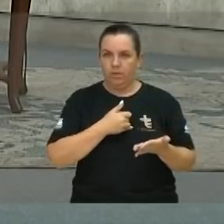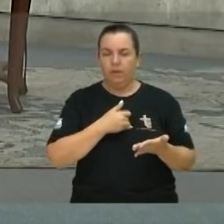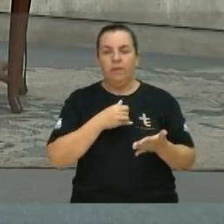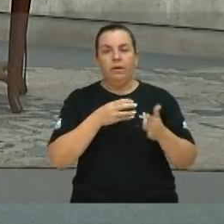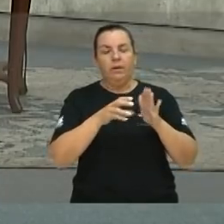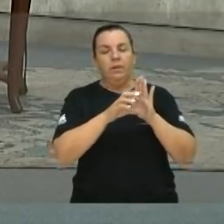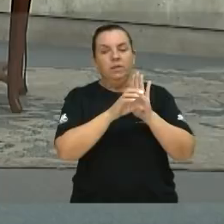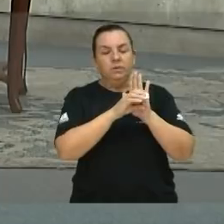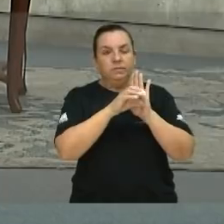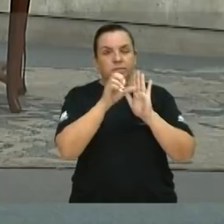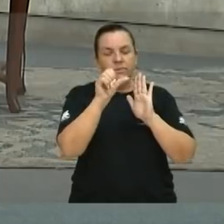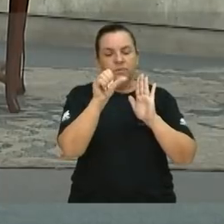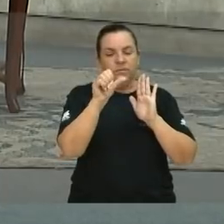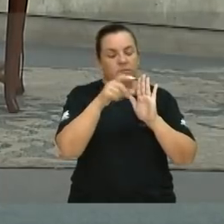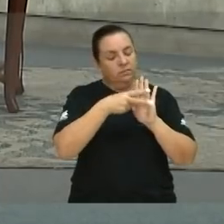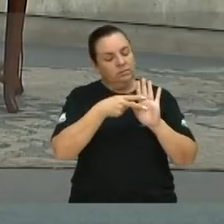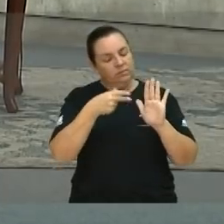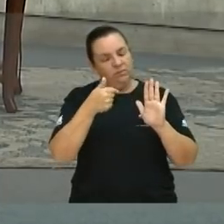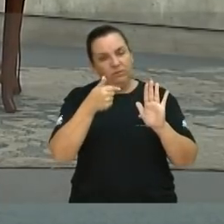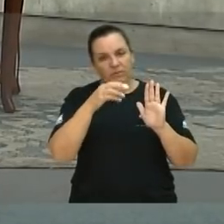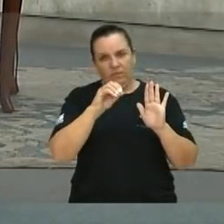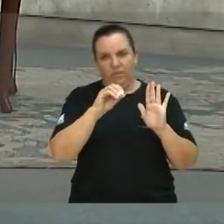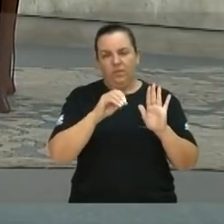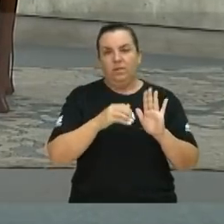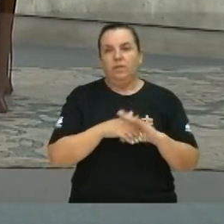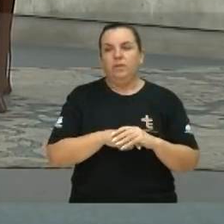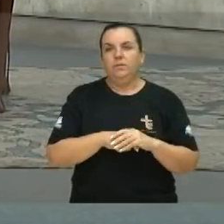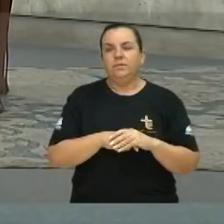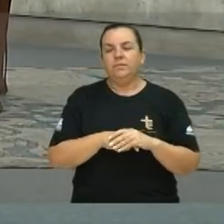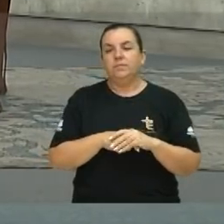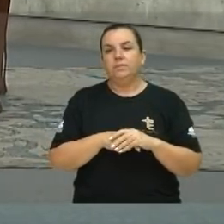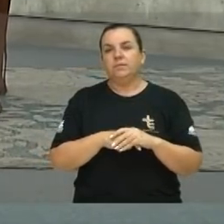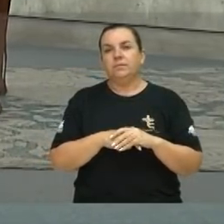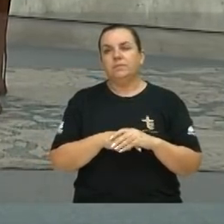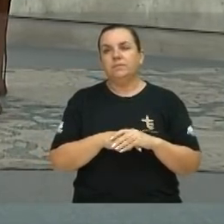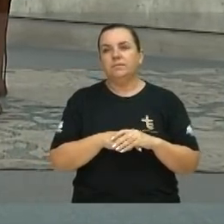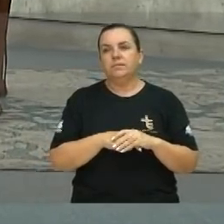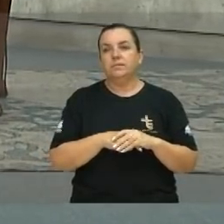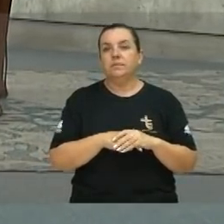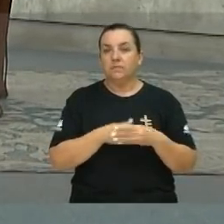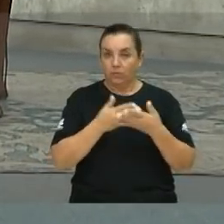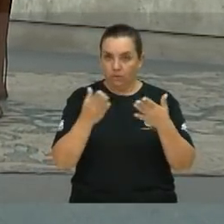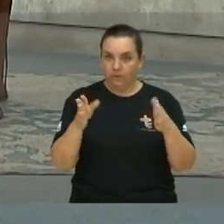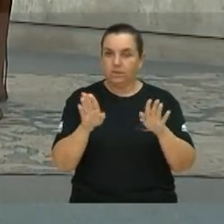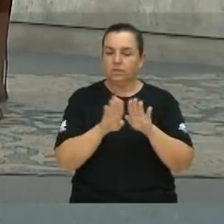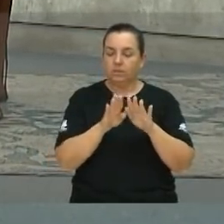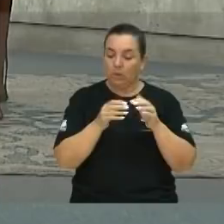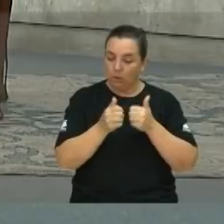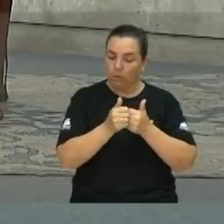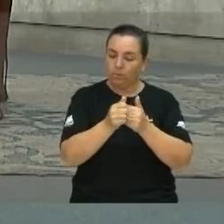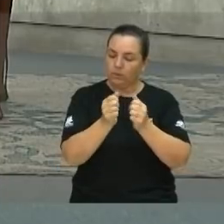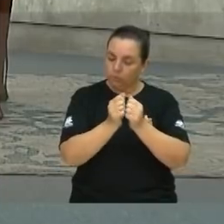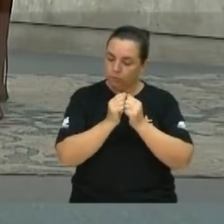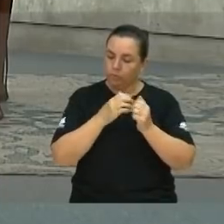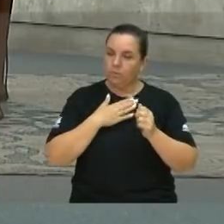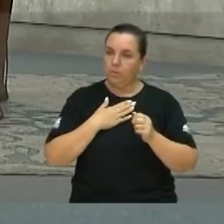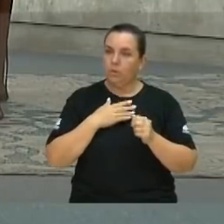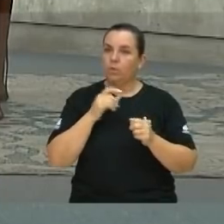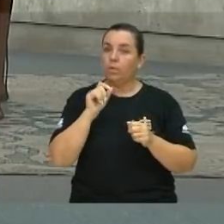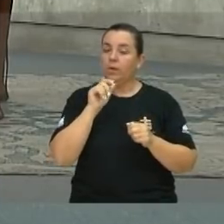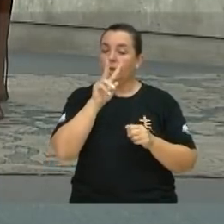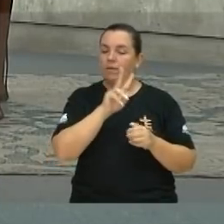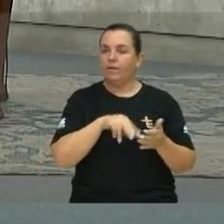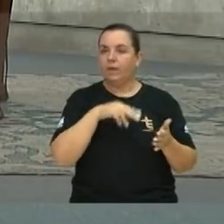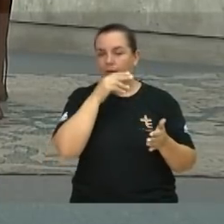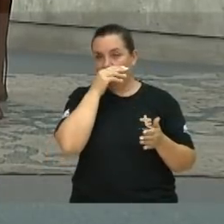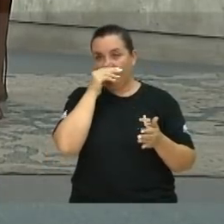6/70 você querido o telespectador querida telespectadora acompanha comigo o que ele